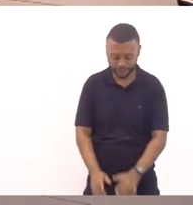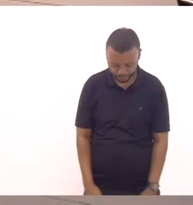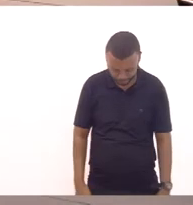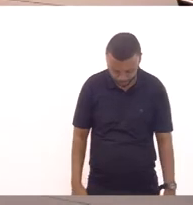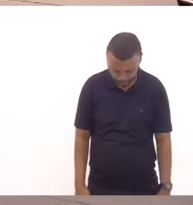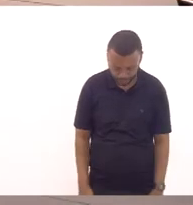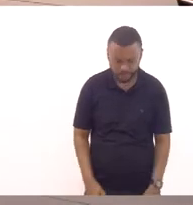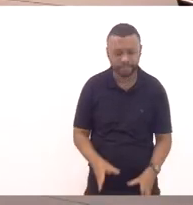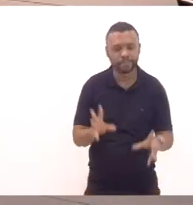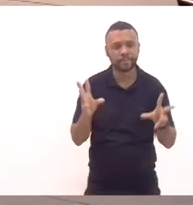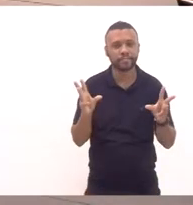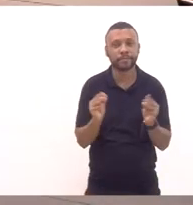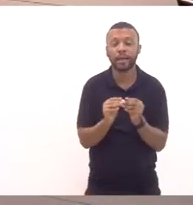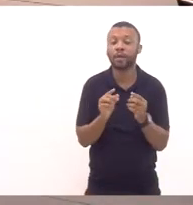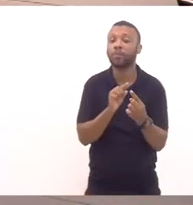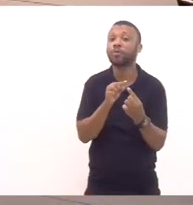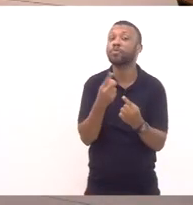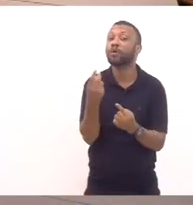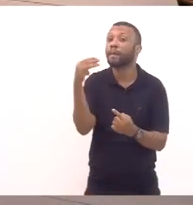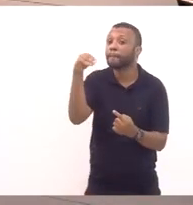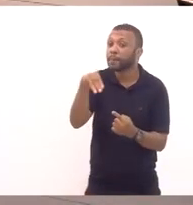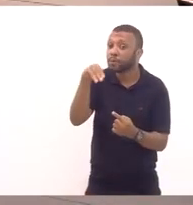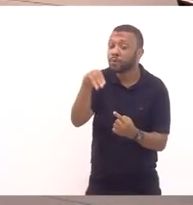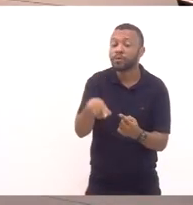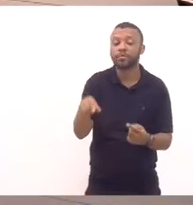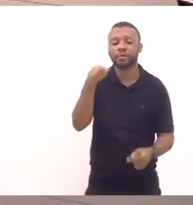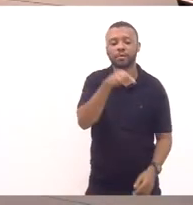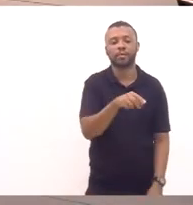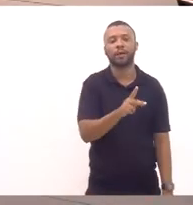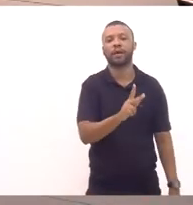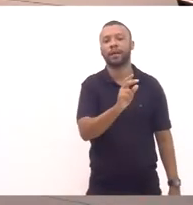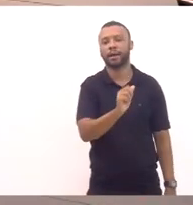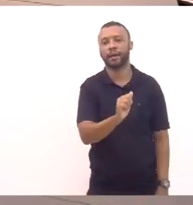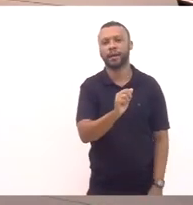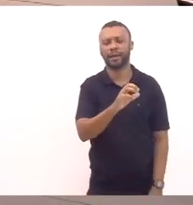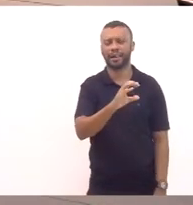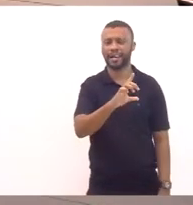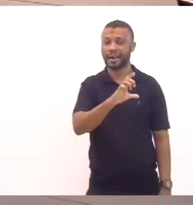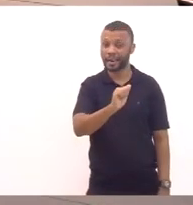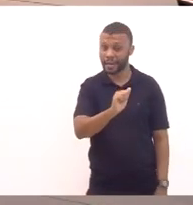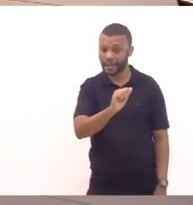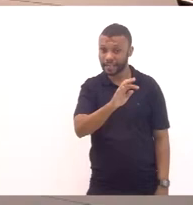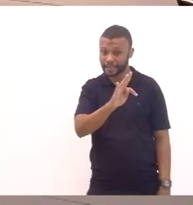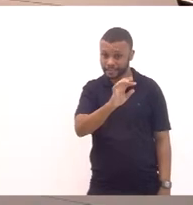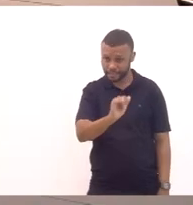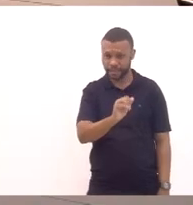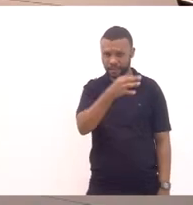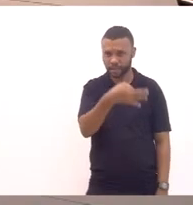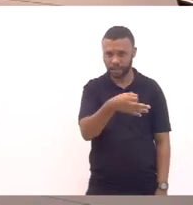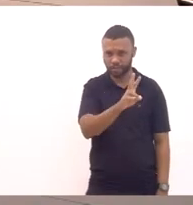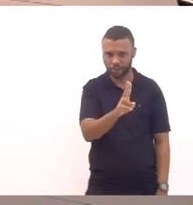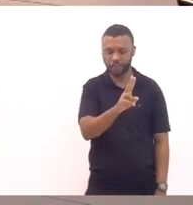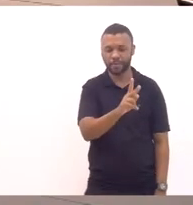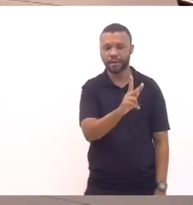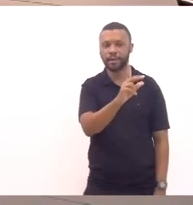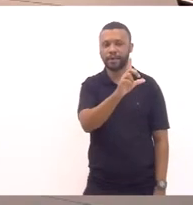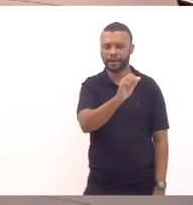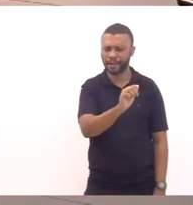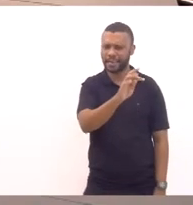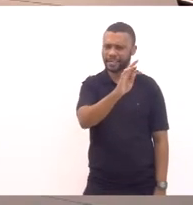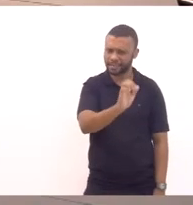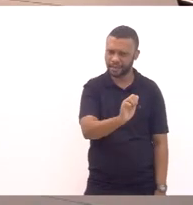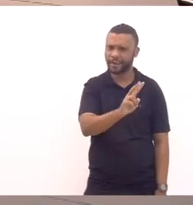Bem objetivo, 2 minutos. E a Cláudia Vieira. Não sei se a Cláudia está aí ainda. Ela estava aqui, pelo menos